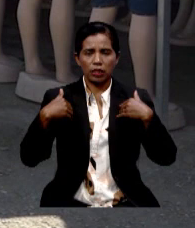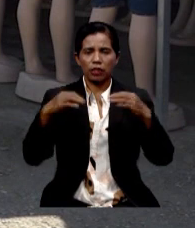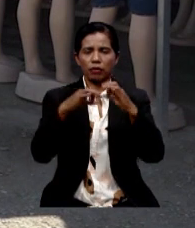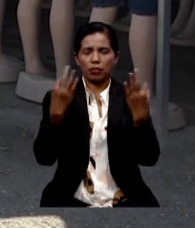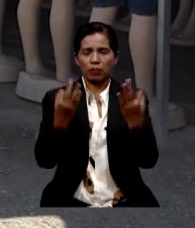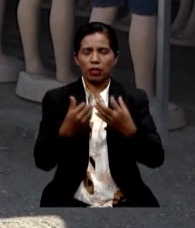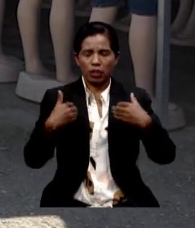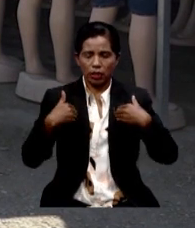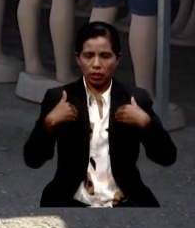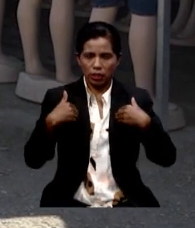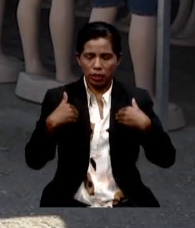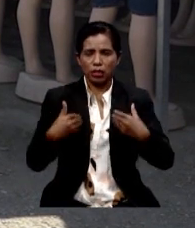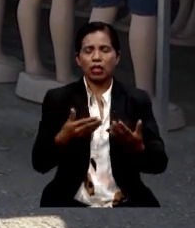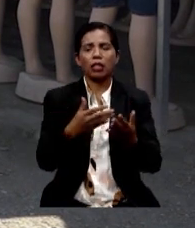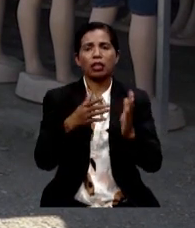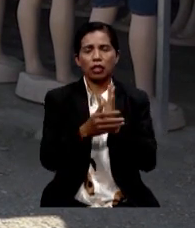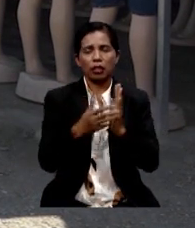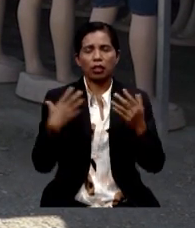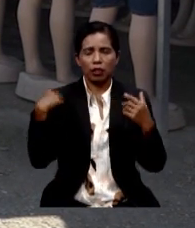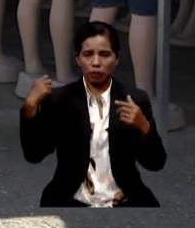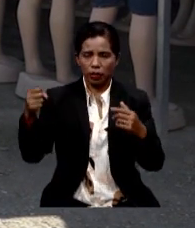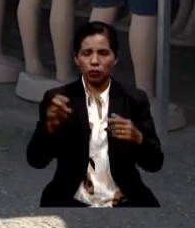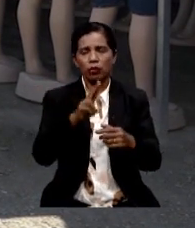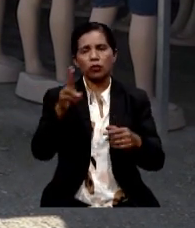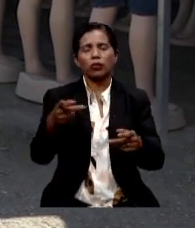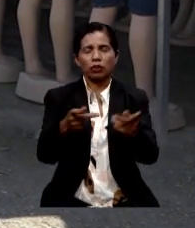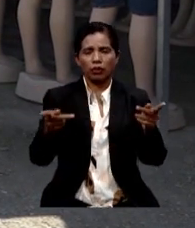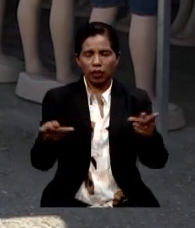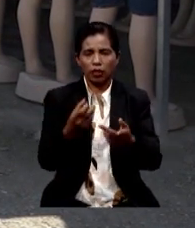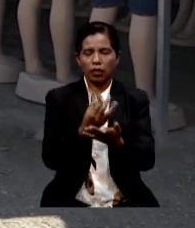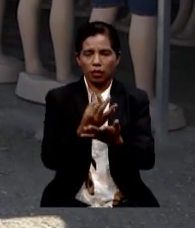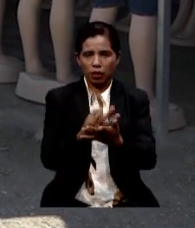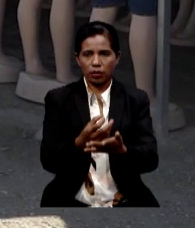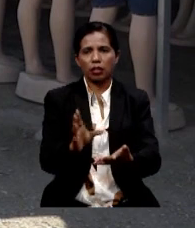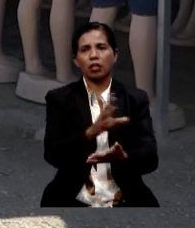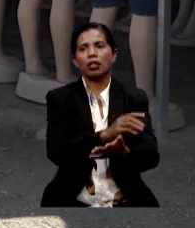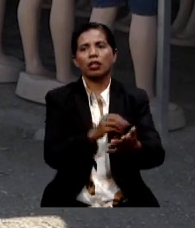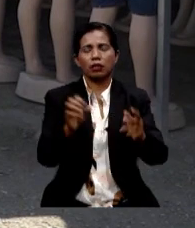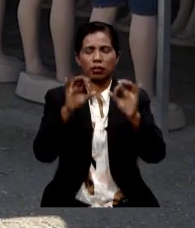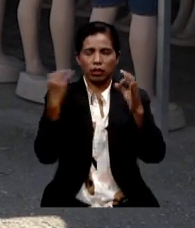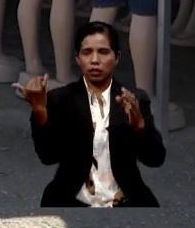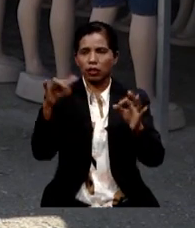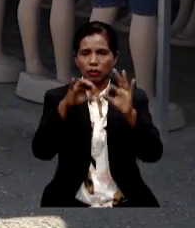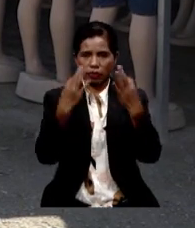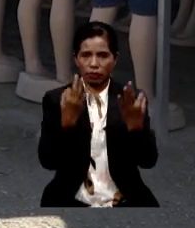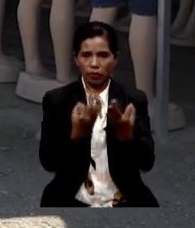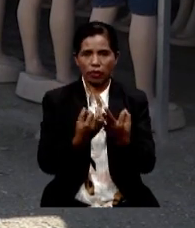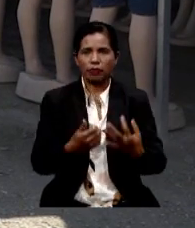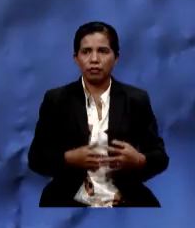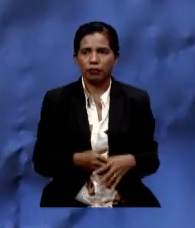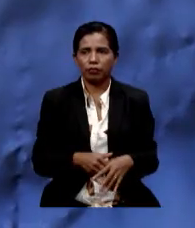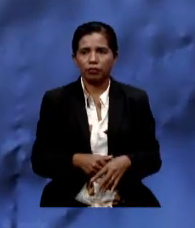e a quebitona, se não fazem ocupar a estado para retar lucro para a sirania família.